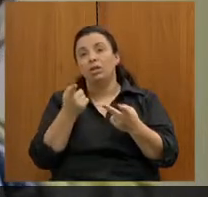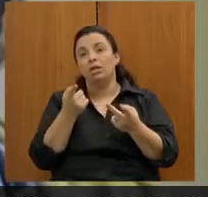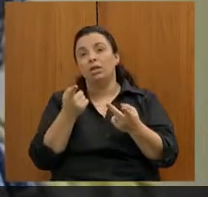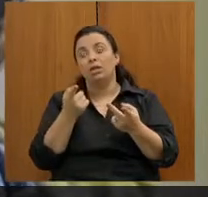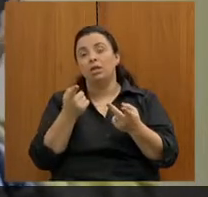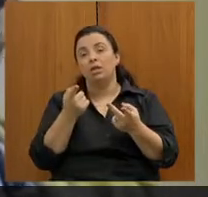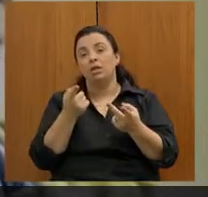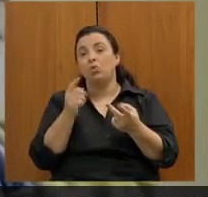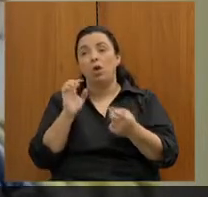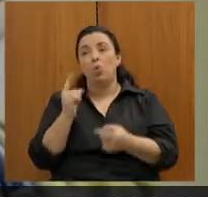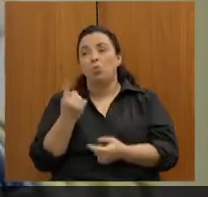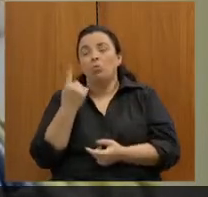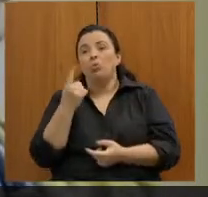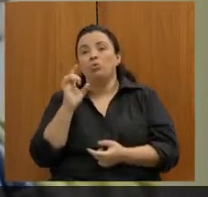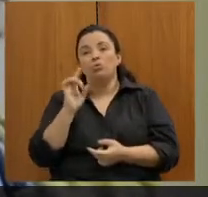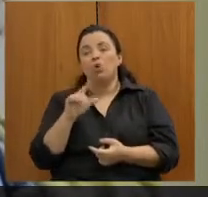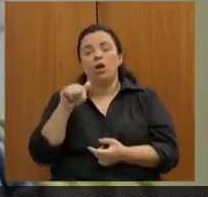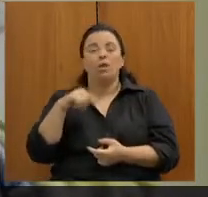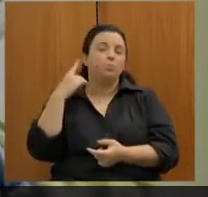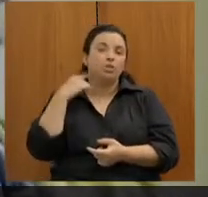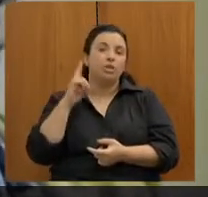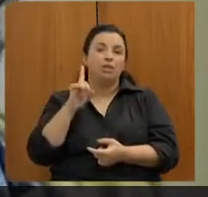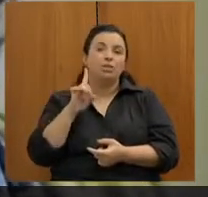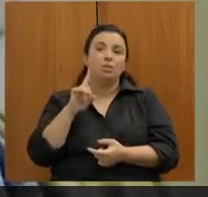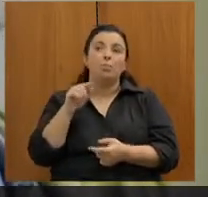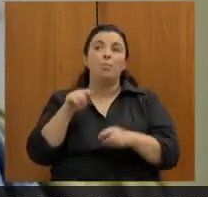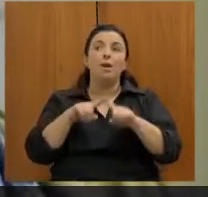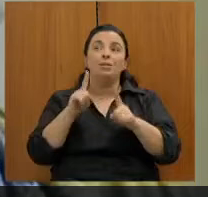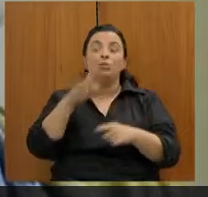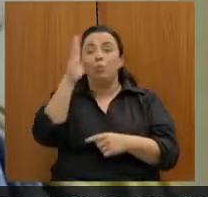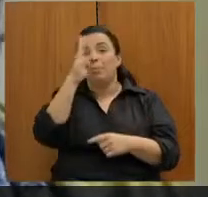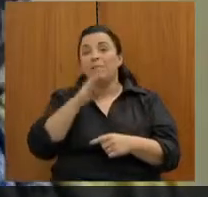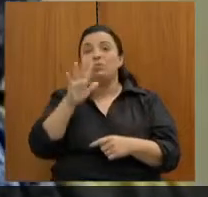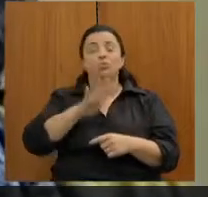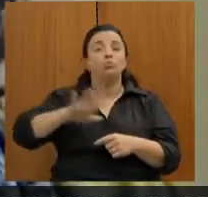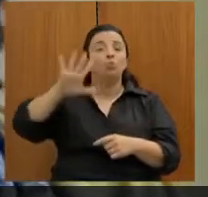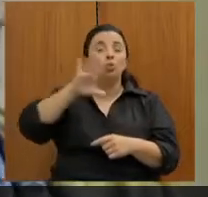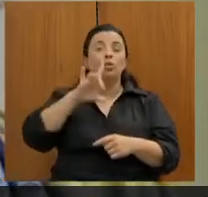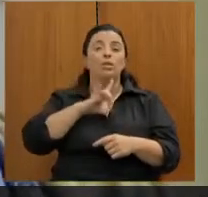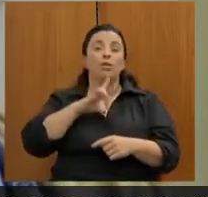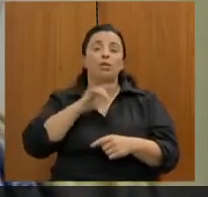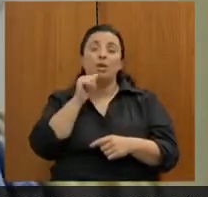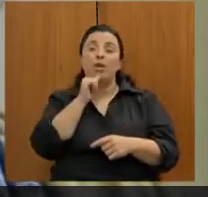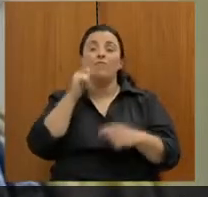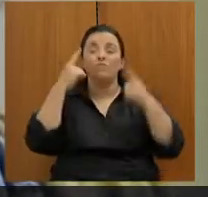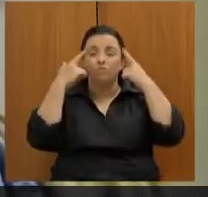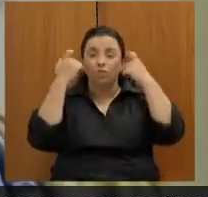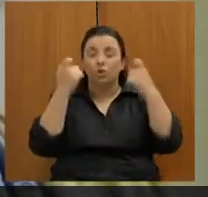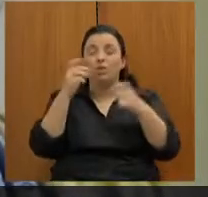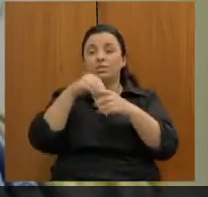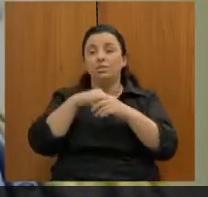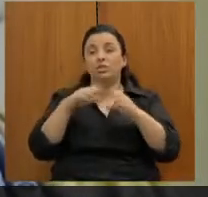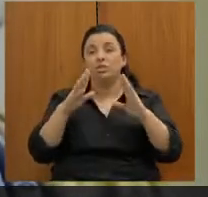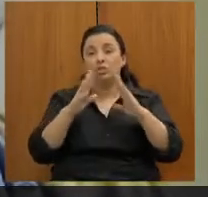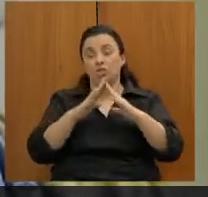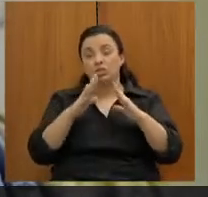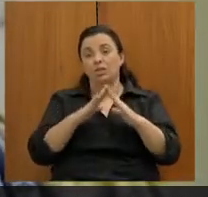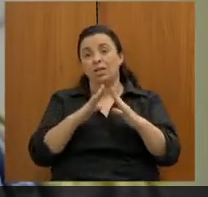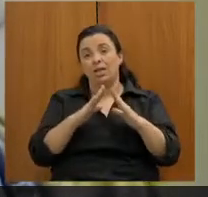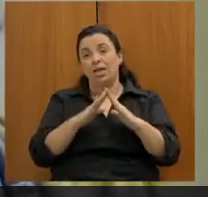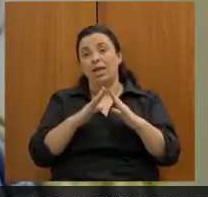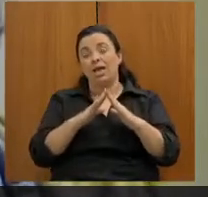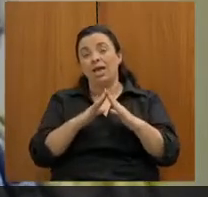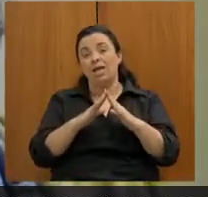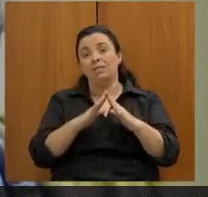realizar a regra que a gente tem no Brasil todo né gente ainda tem de uma forma mais intensa violência doméstica de uma forma mais